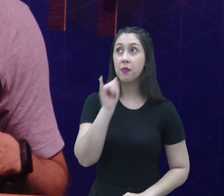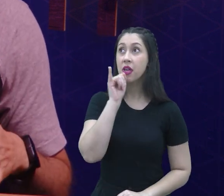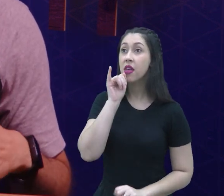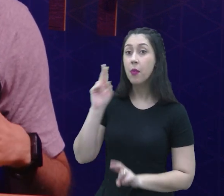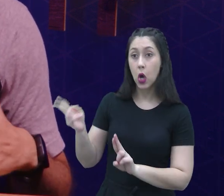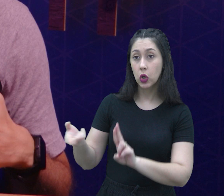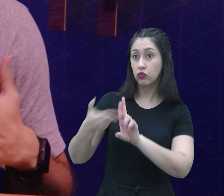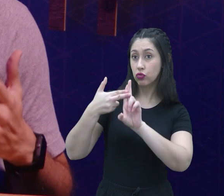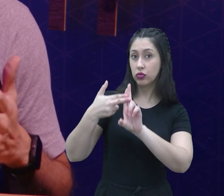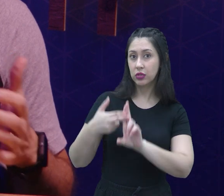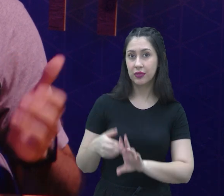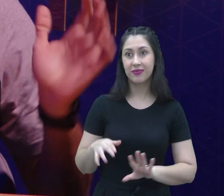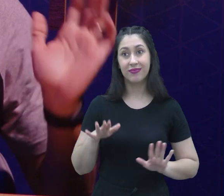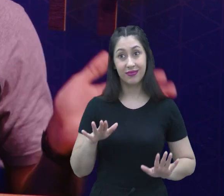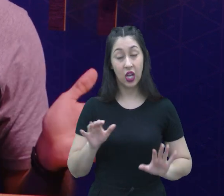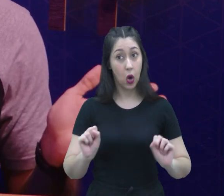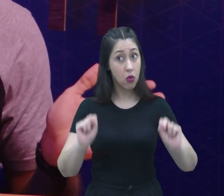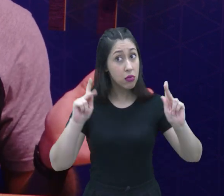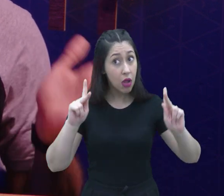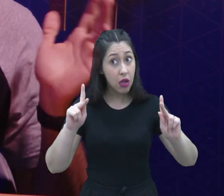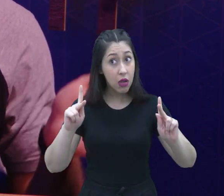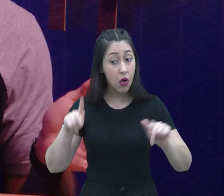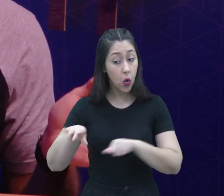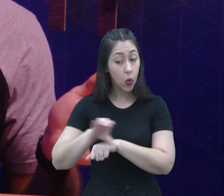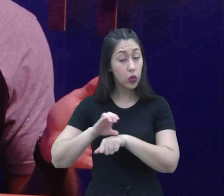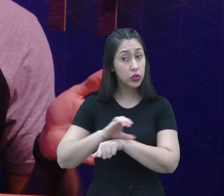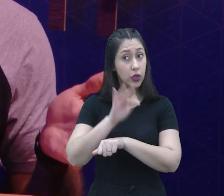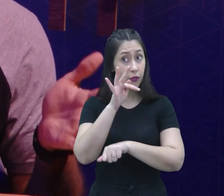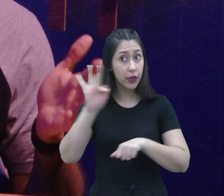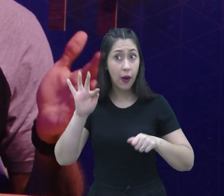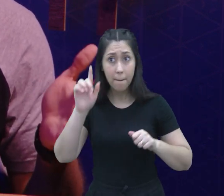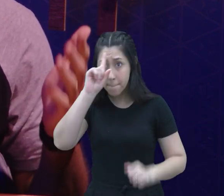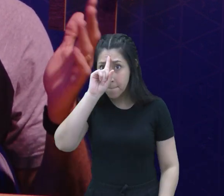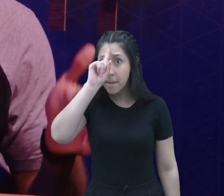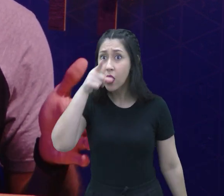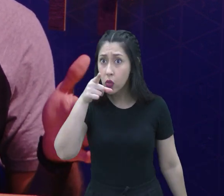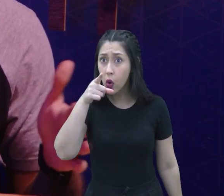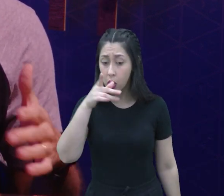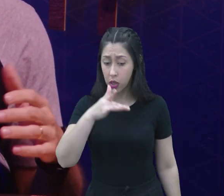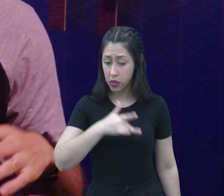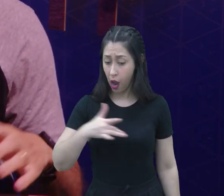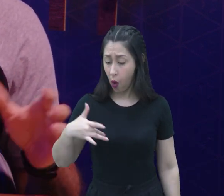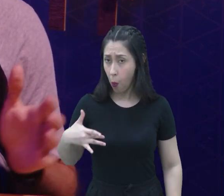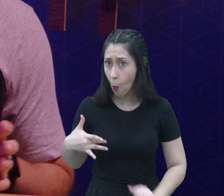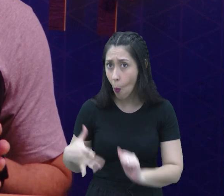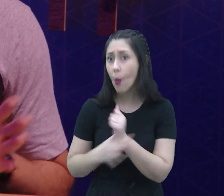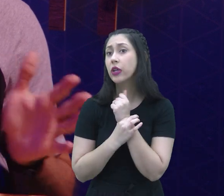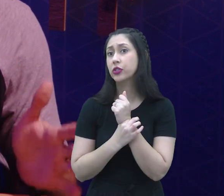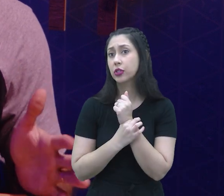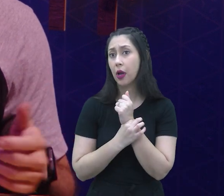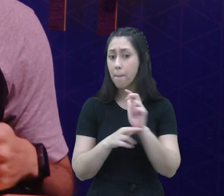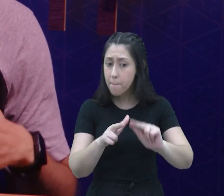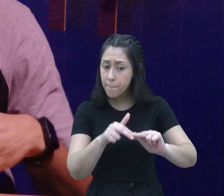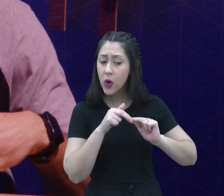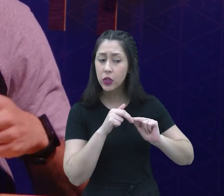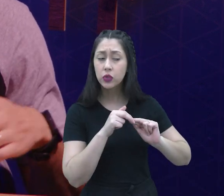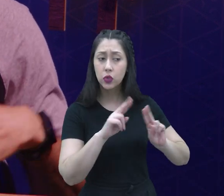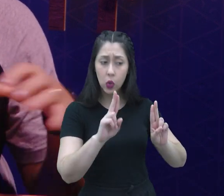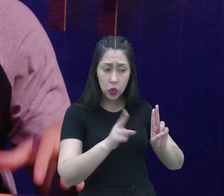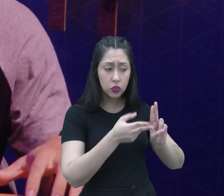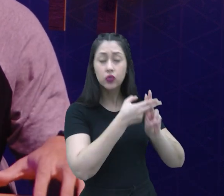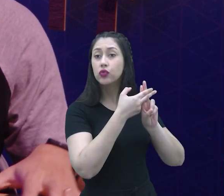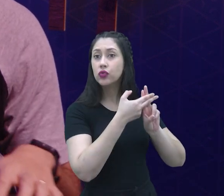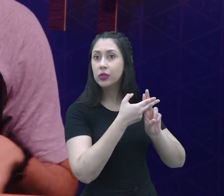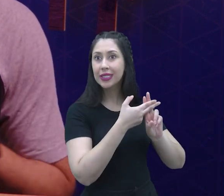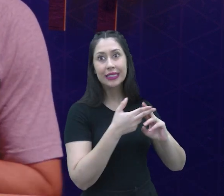SUS. E aí o pessoal fala, beleza, a Constituição está falando que tem que ter acesso à saúde. E aí eu tenho o SUS, então vou botar